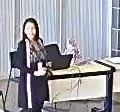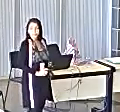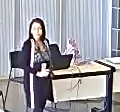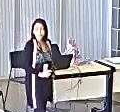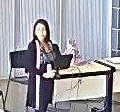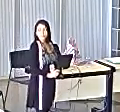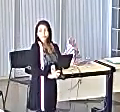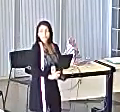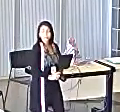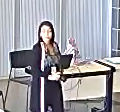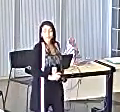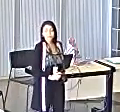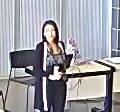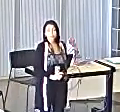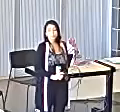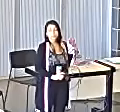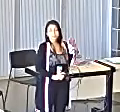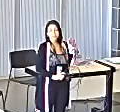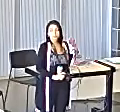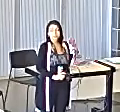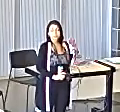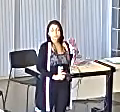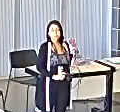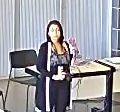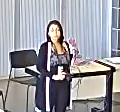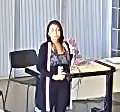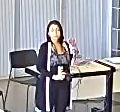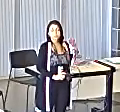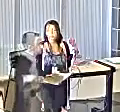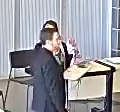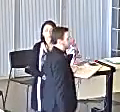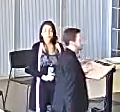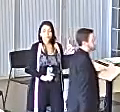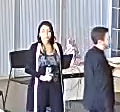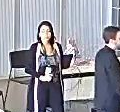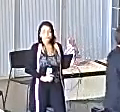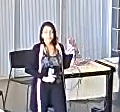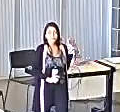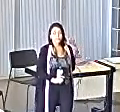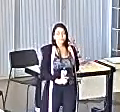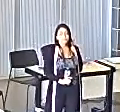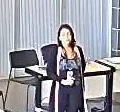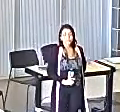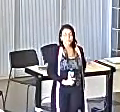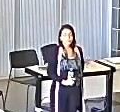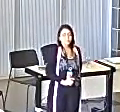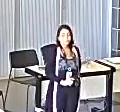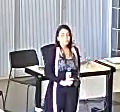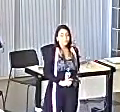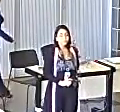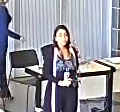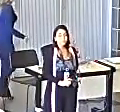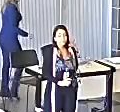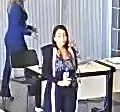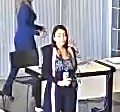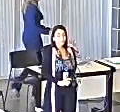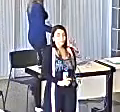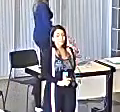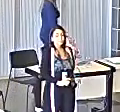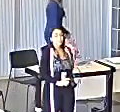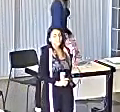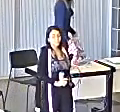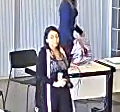Deputado Zé Guilherme colega aqui dessa comissão aqui na pessoa do eu quero saudar